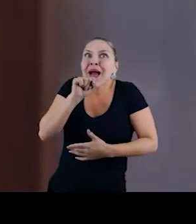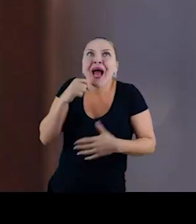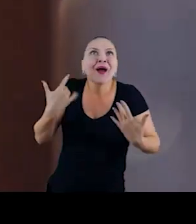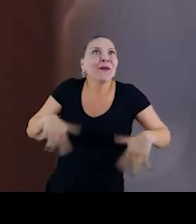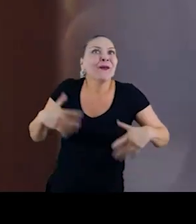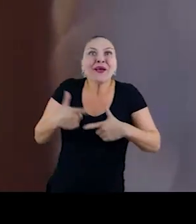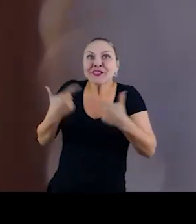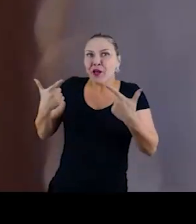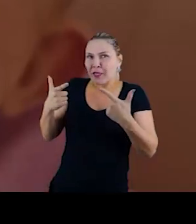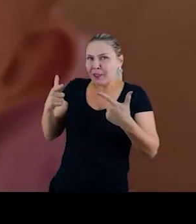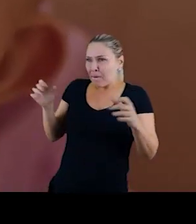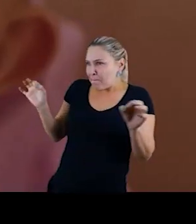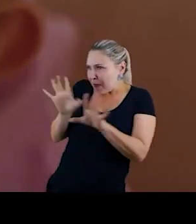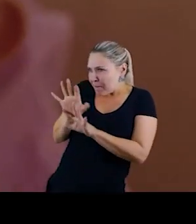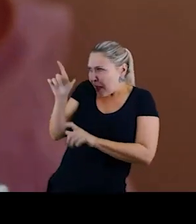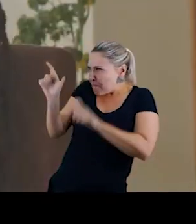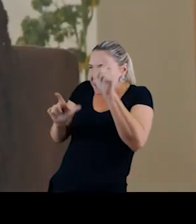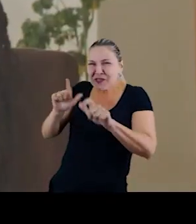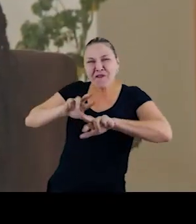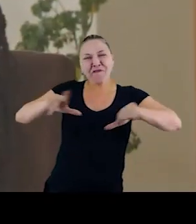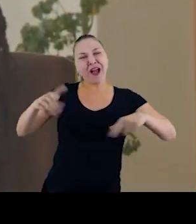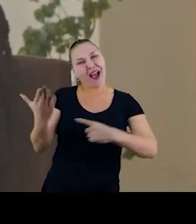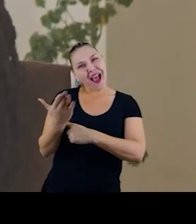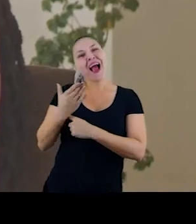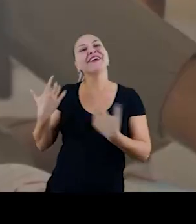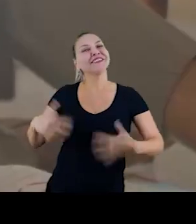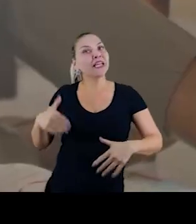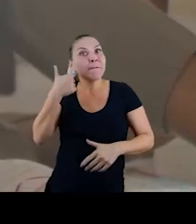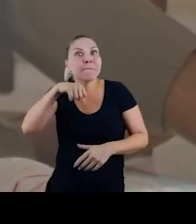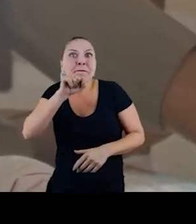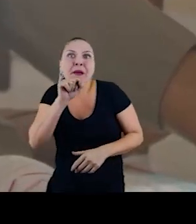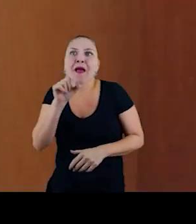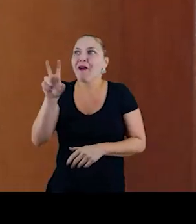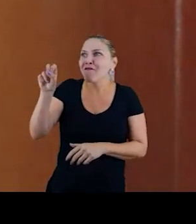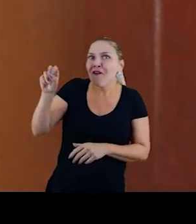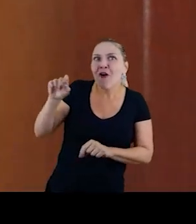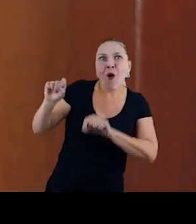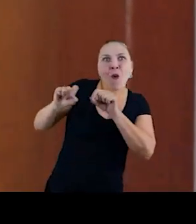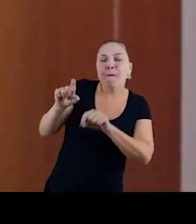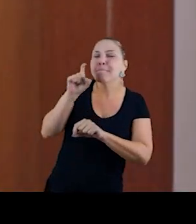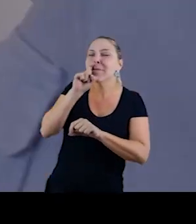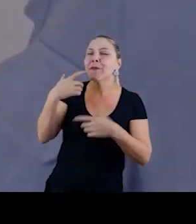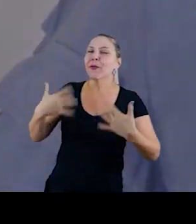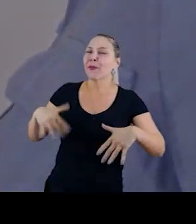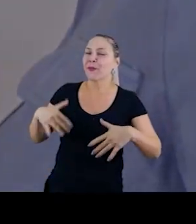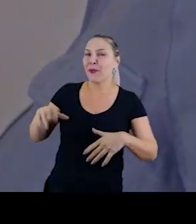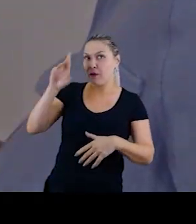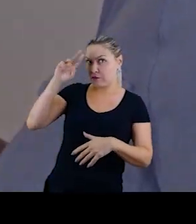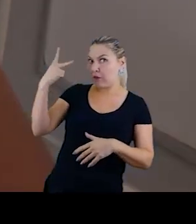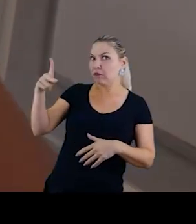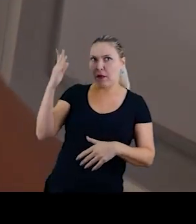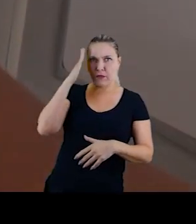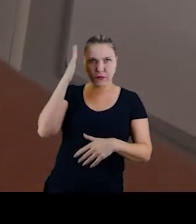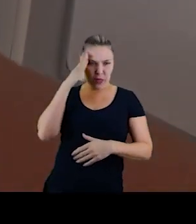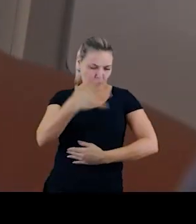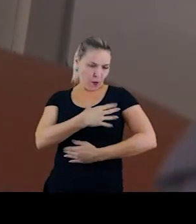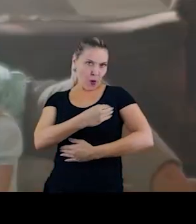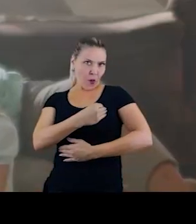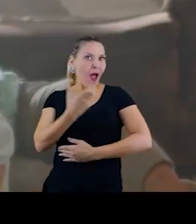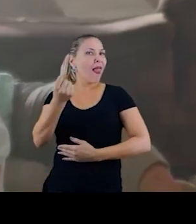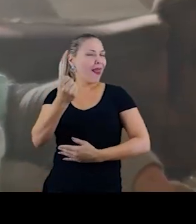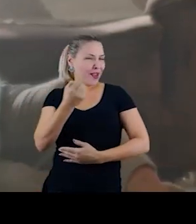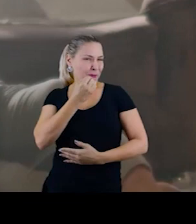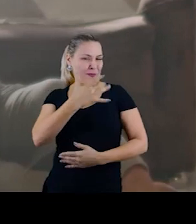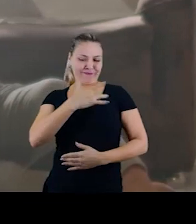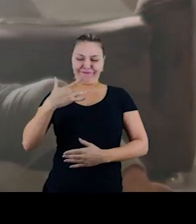tem um montão de gente preparada para ajudar. O papai, a vovó, o chefe dela sabem o quanto o leite materno faz